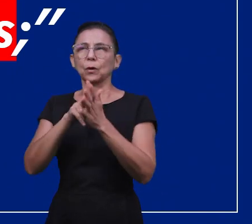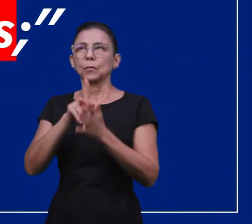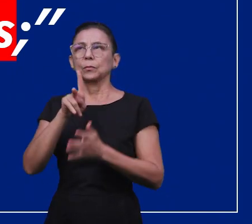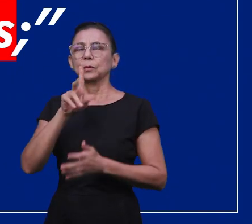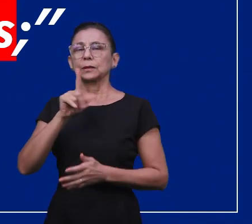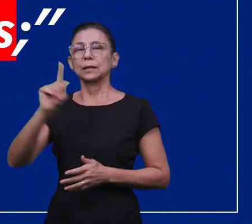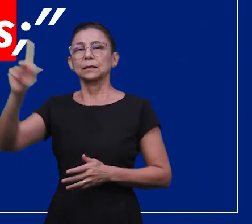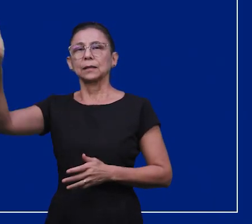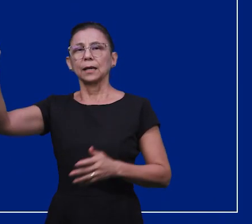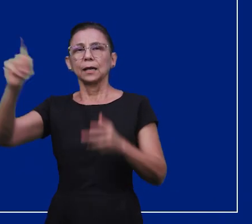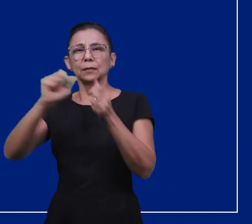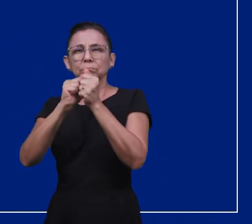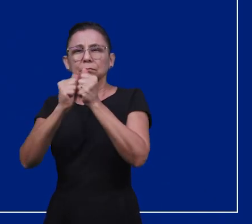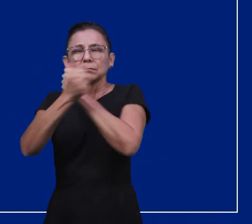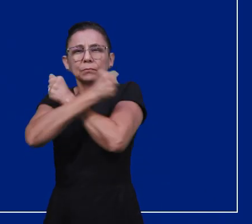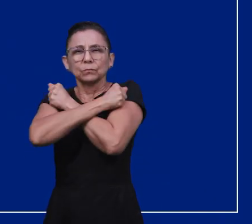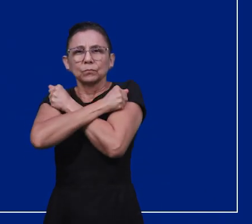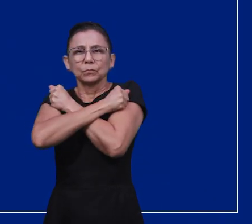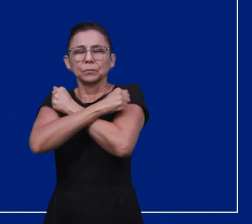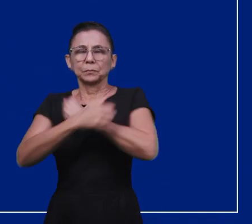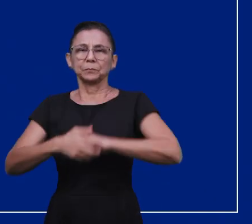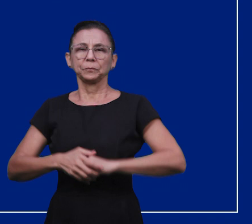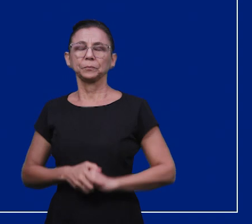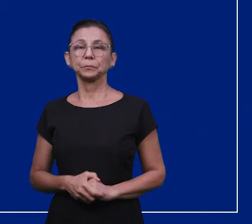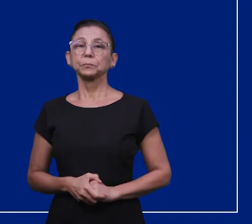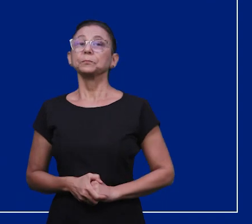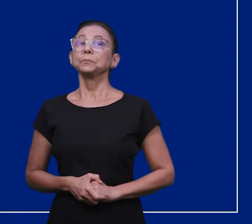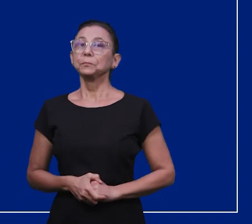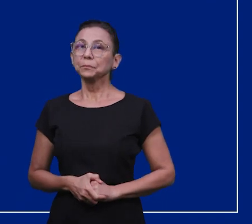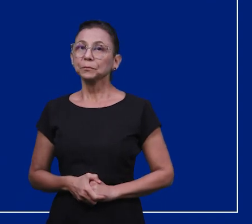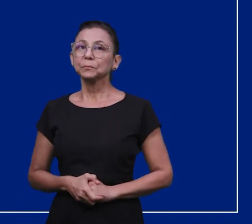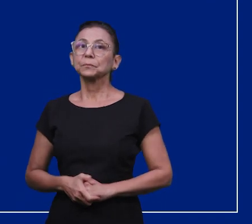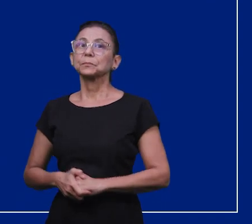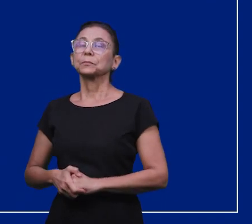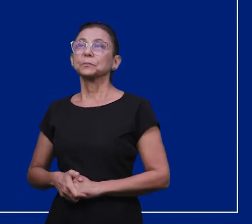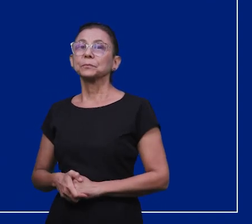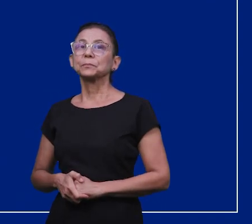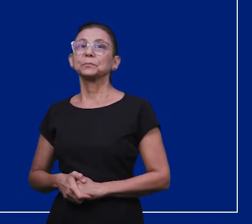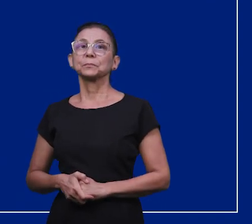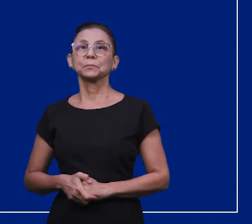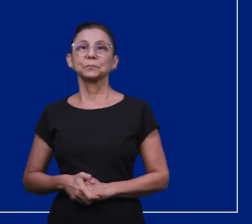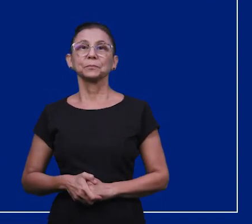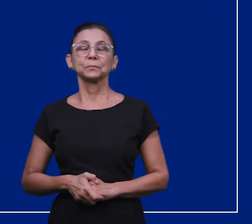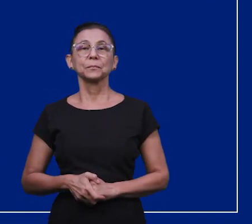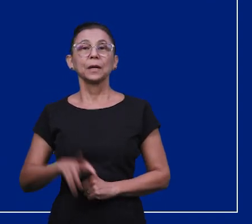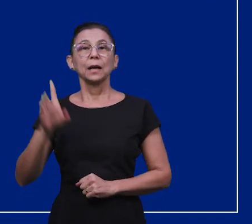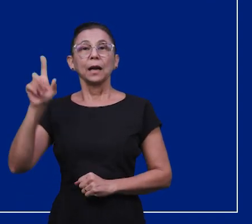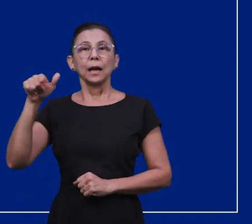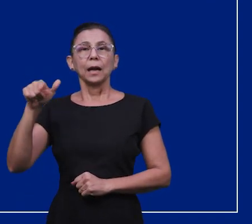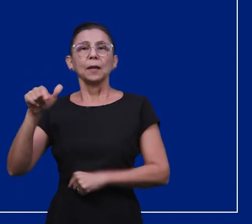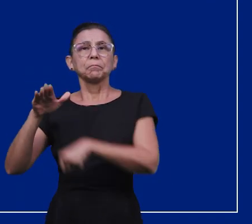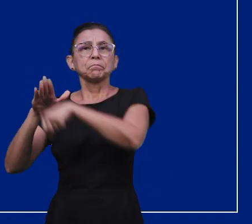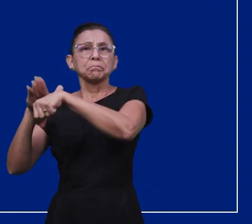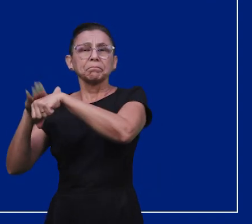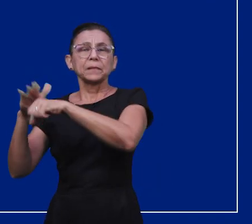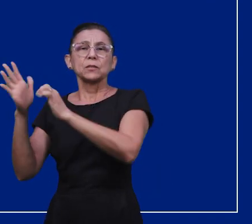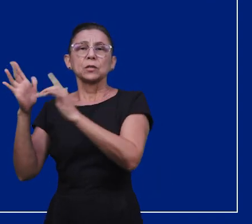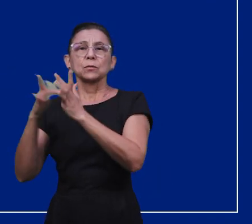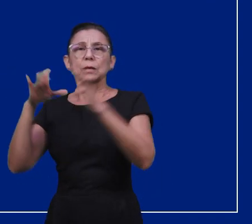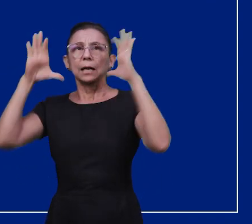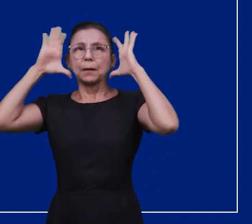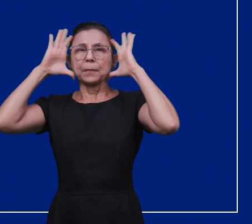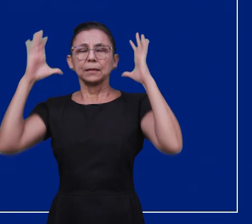lindo. Colossenses, capítulo 1, verso 18, diz assim: e ele é a cabeça do corpo da igreja, é